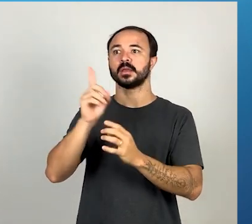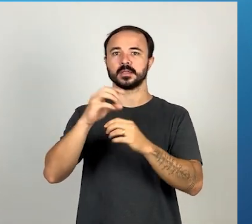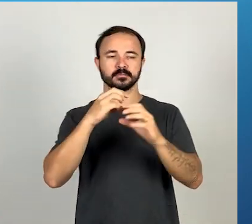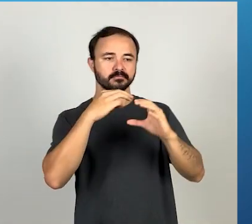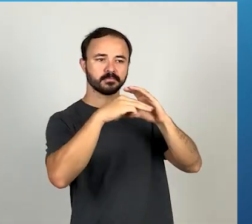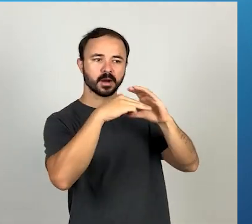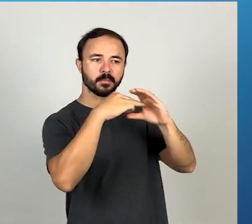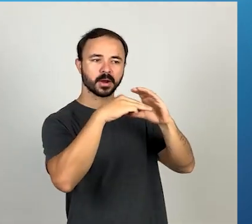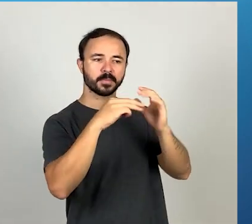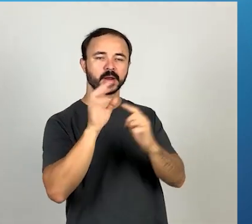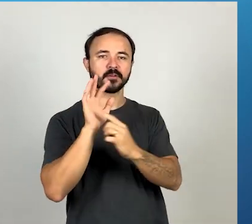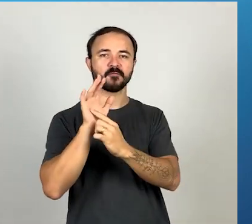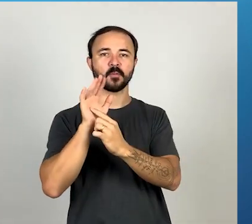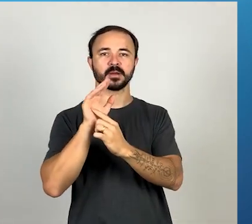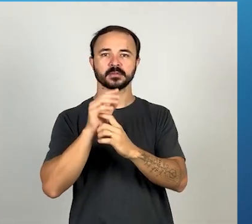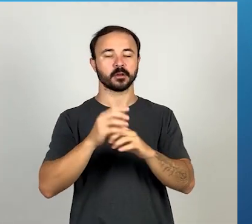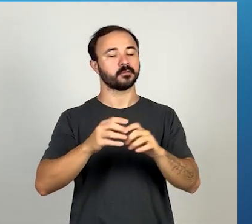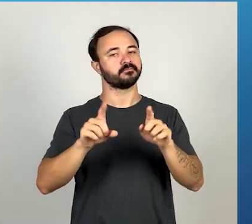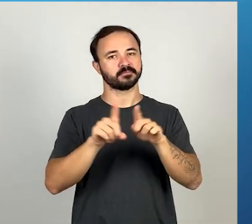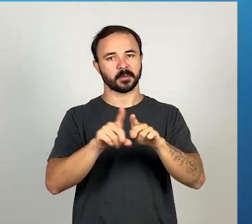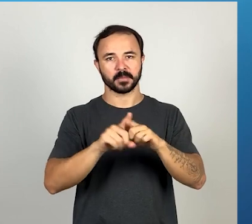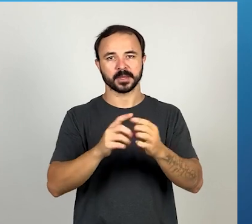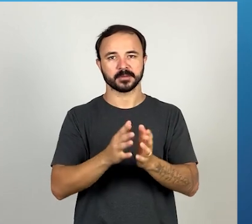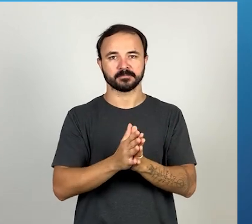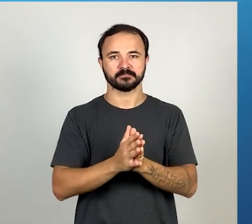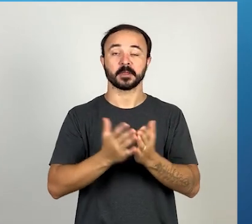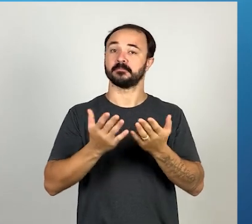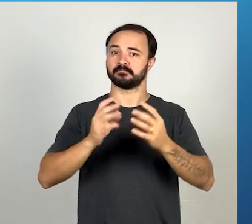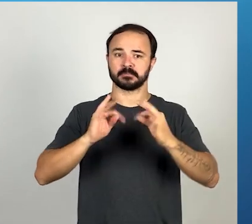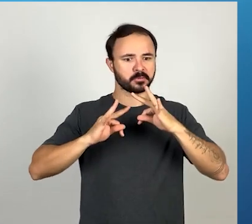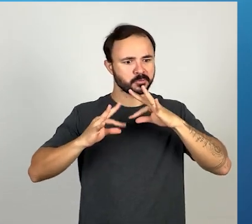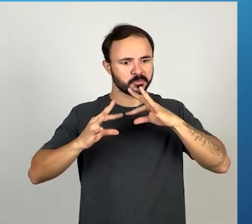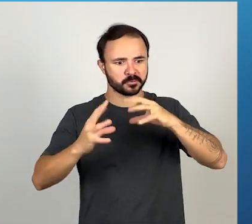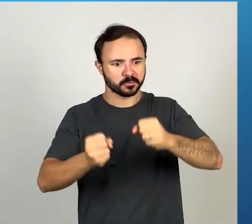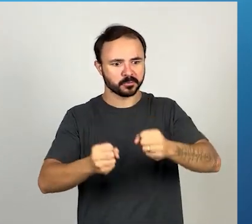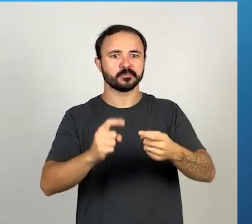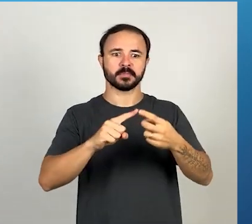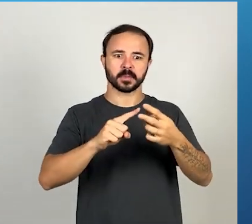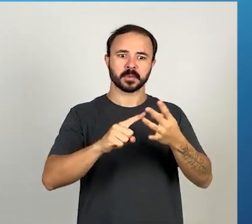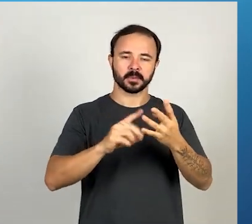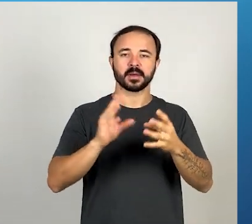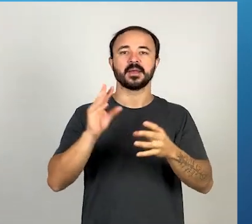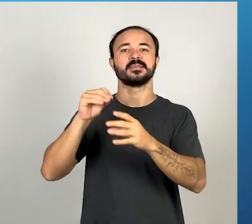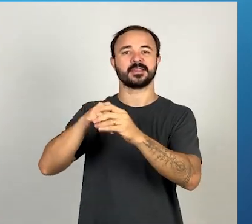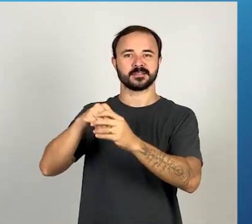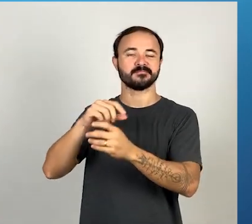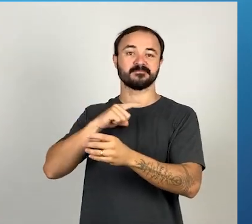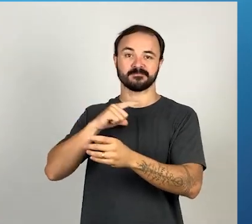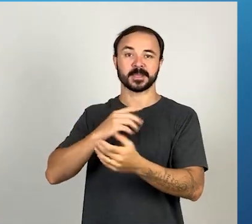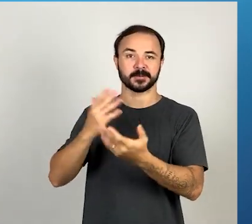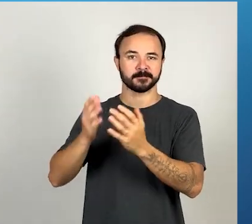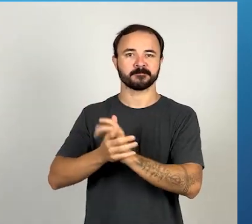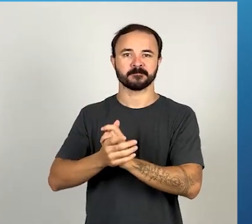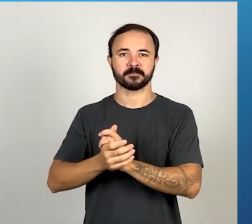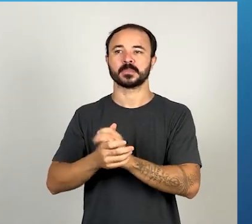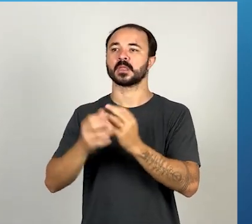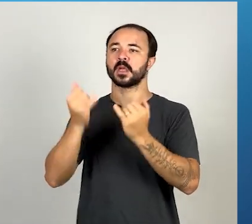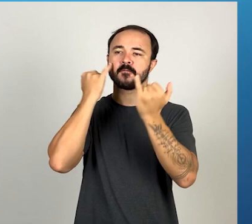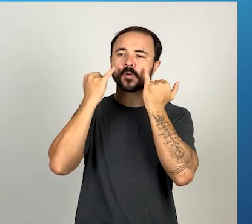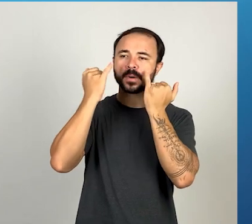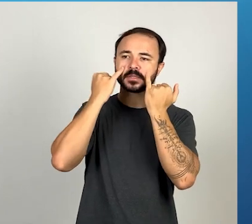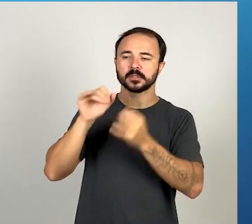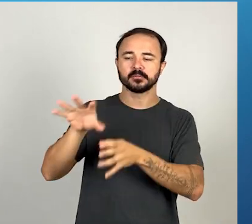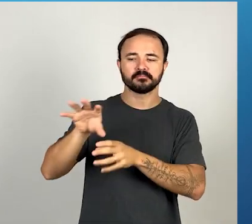site. Então, todos esses componentes fazem parte da programação. O dispositivo de entrada, o processamento dessas